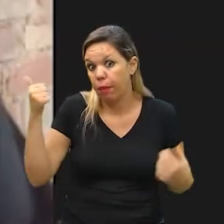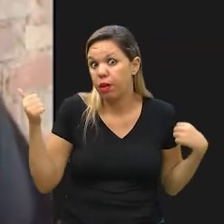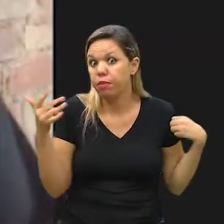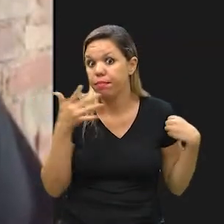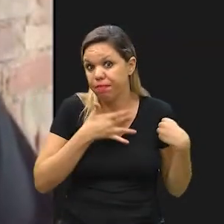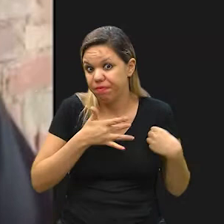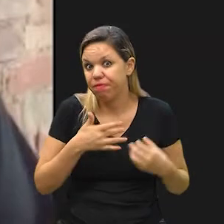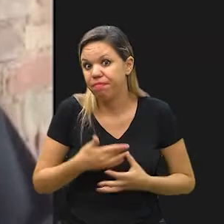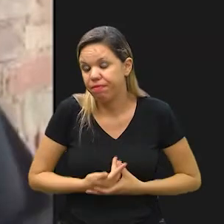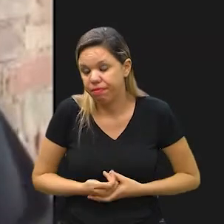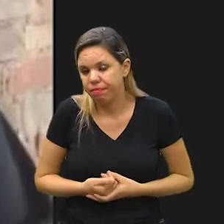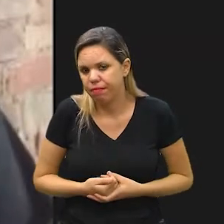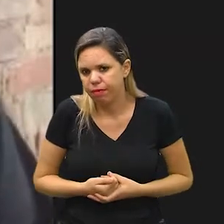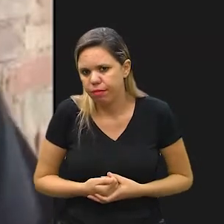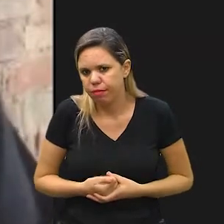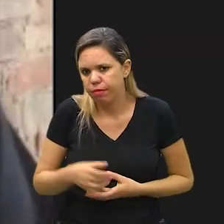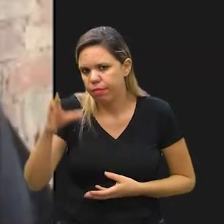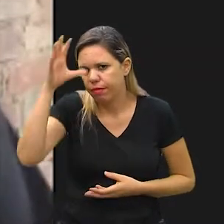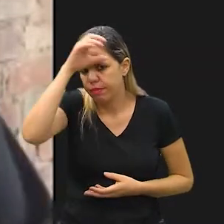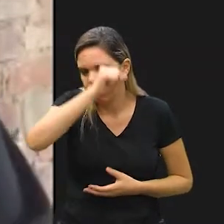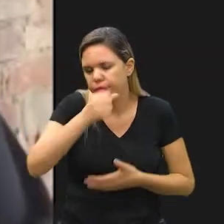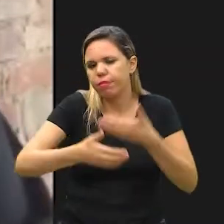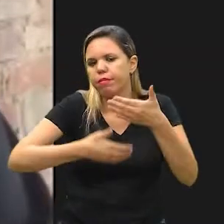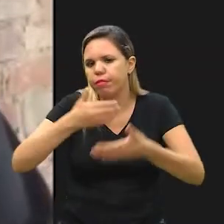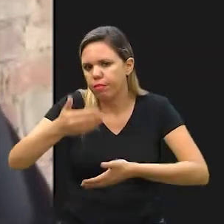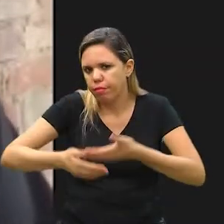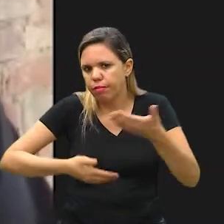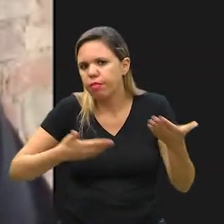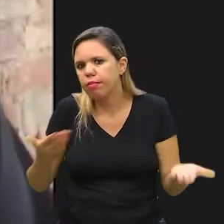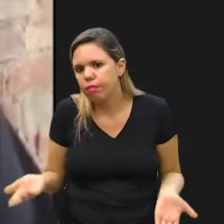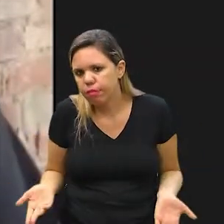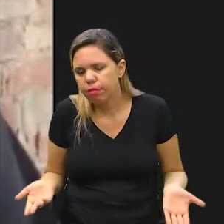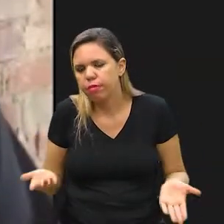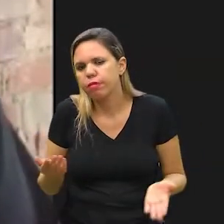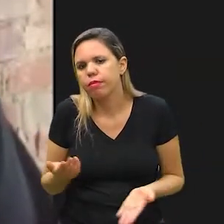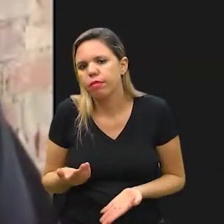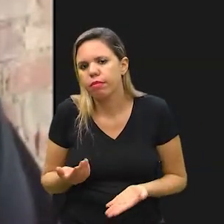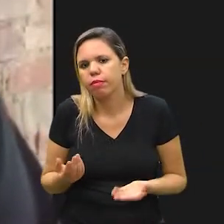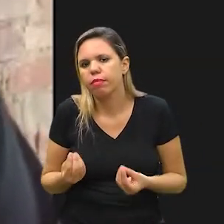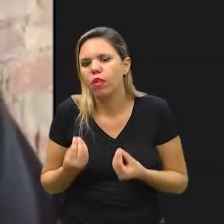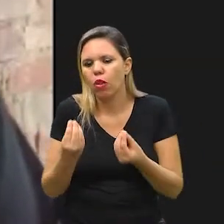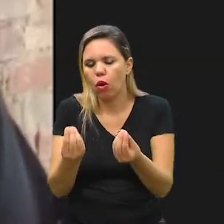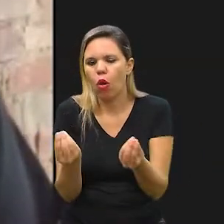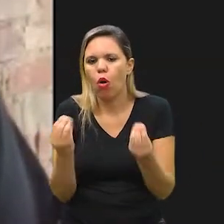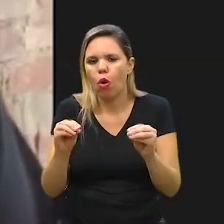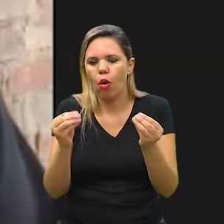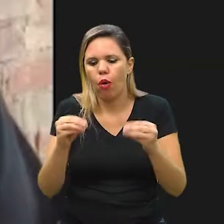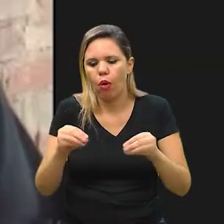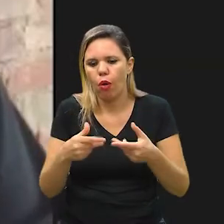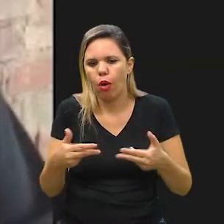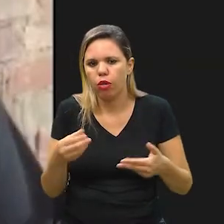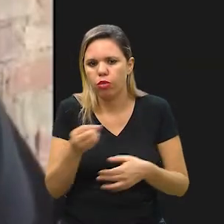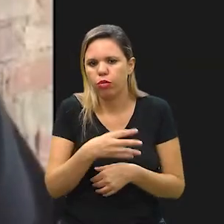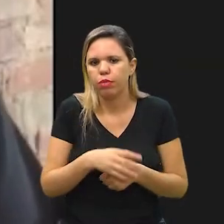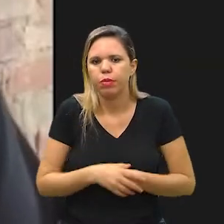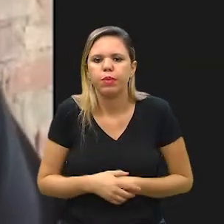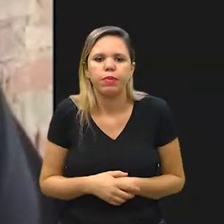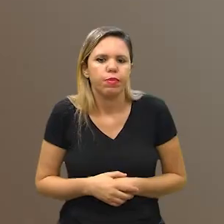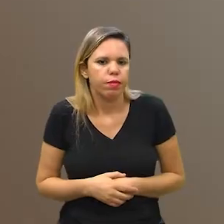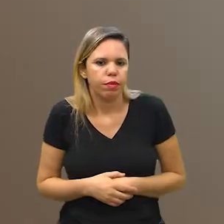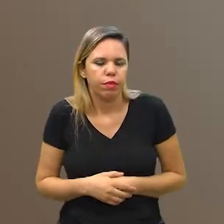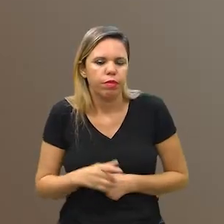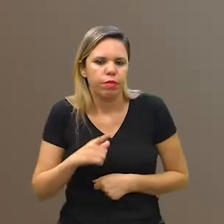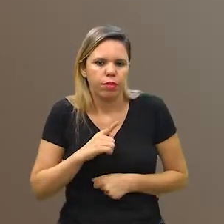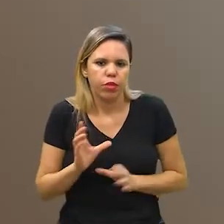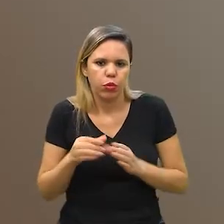então, porque a gente vai aprendendo, vai aprimorando, né, vai colocando coisas novas, e então, eu tenho